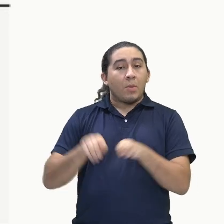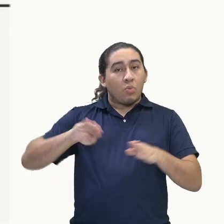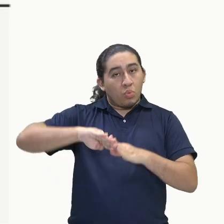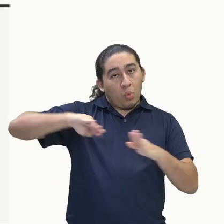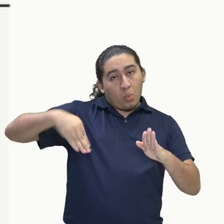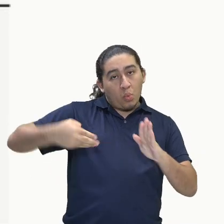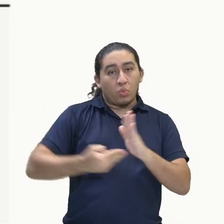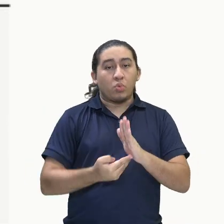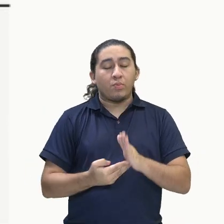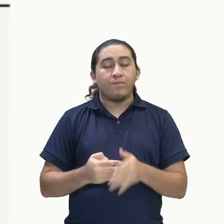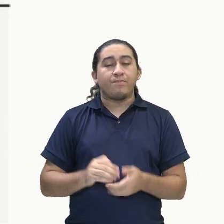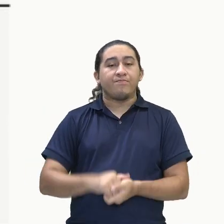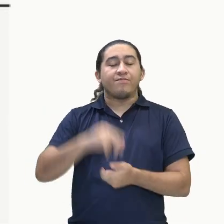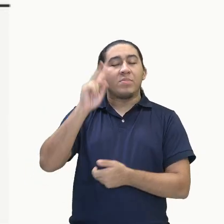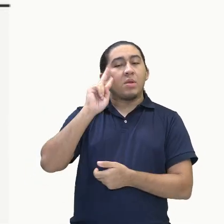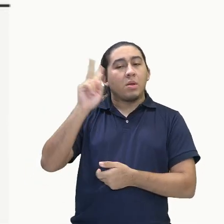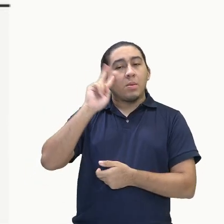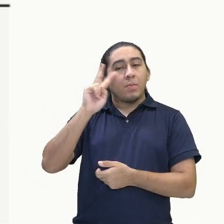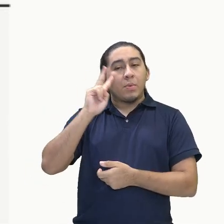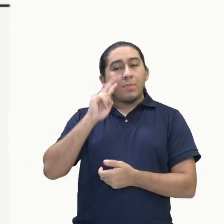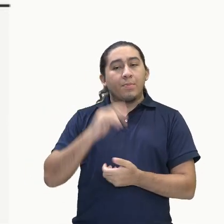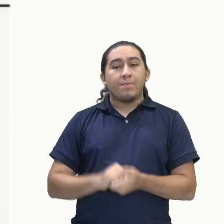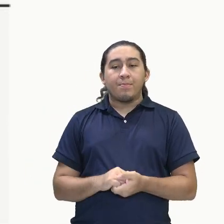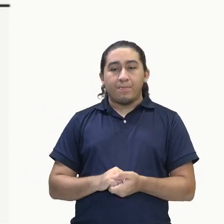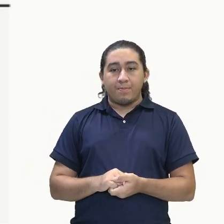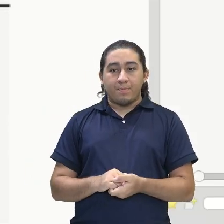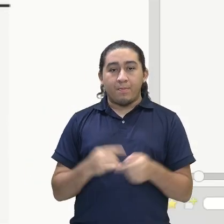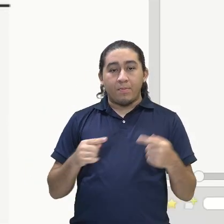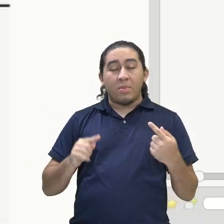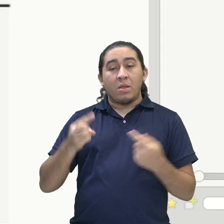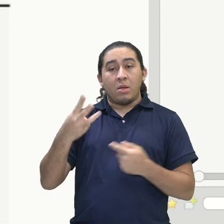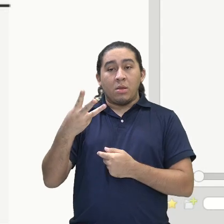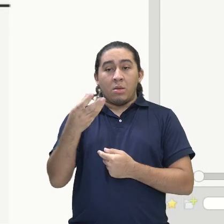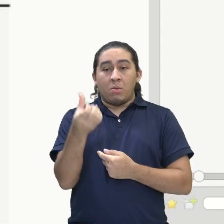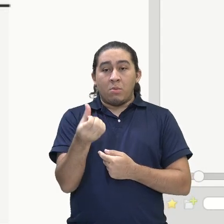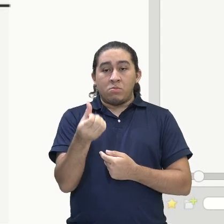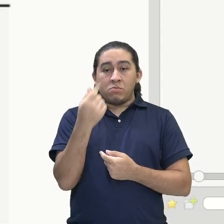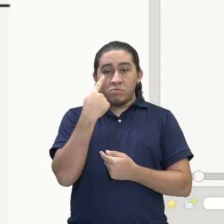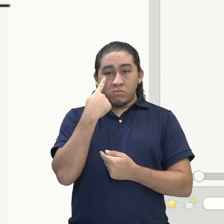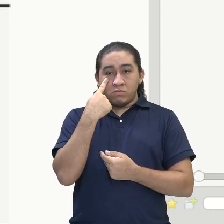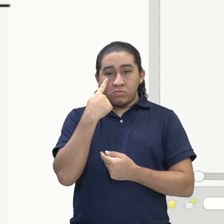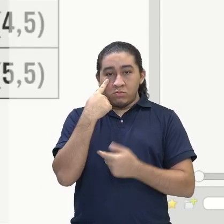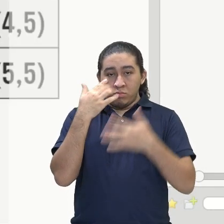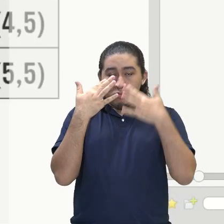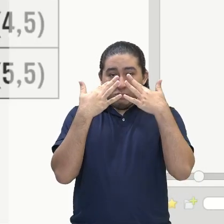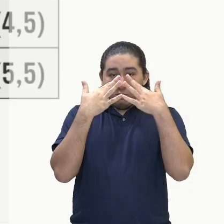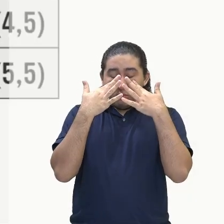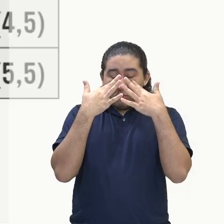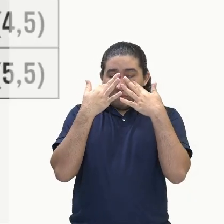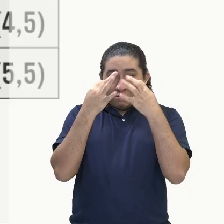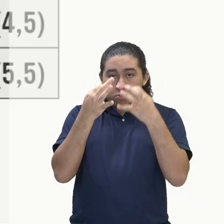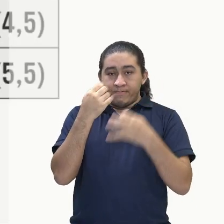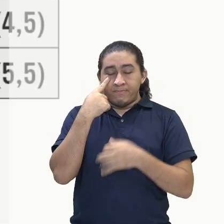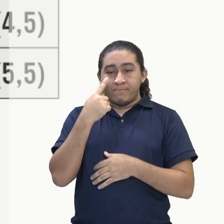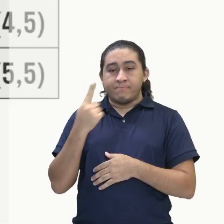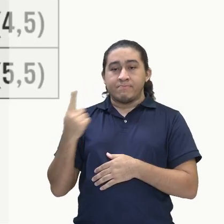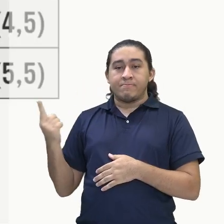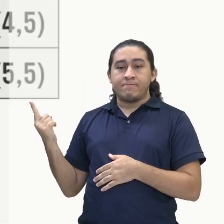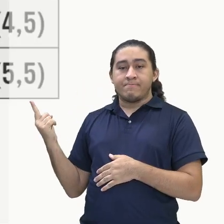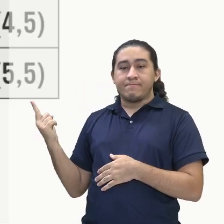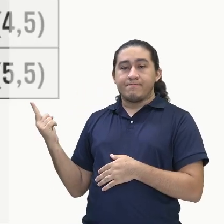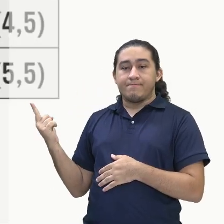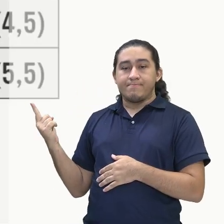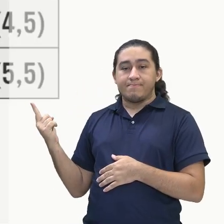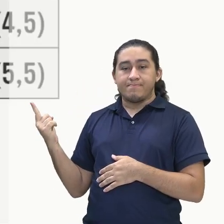combinações. Vou relembrar por que é 36. Se eu prestar atenção aqui, pegando nossa tabela novamente,